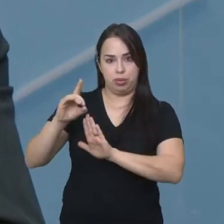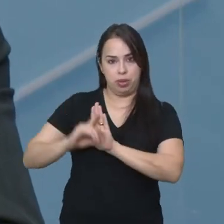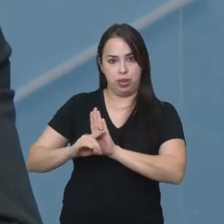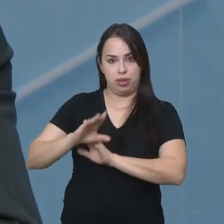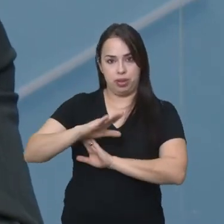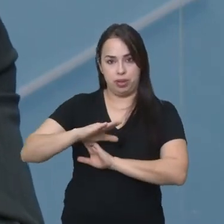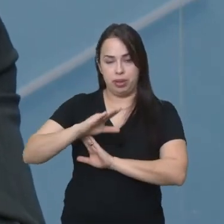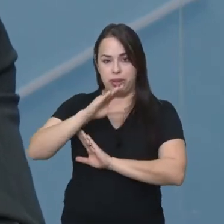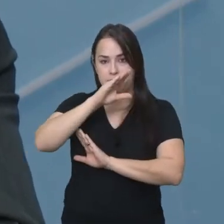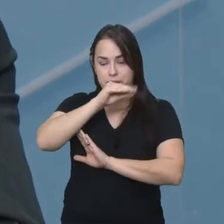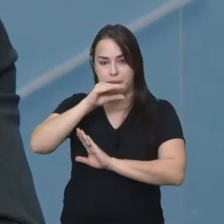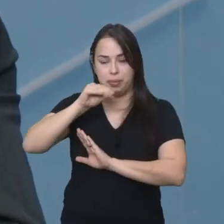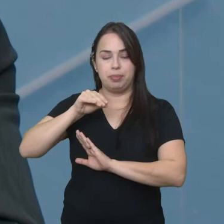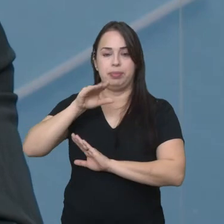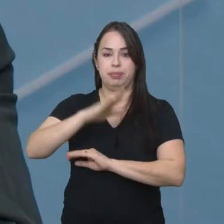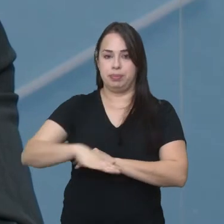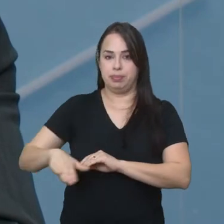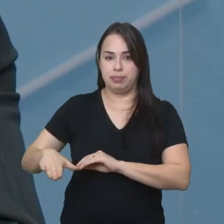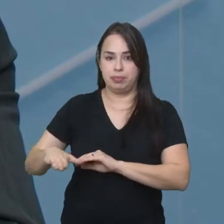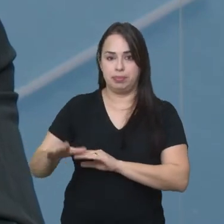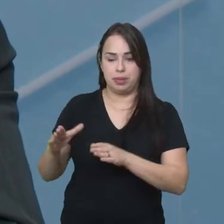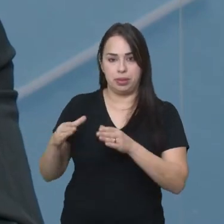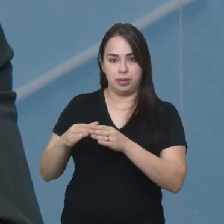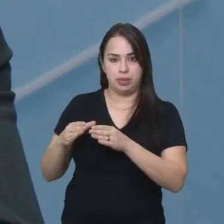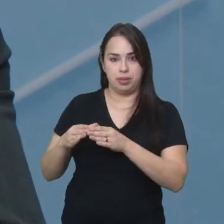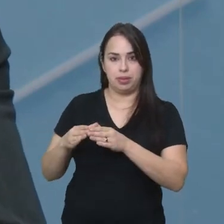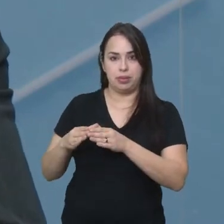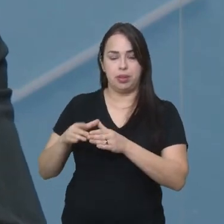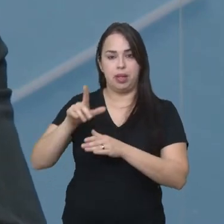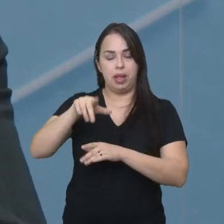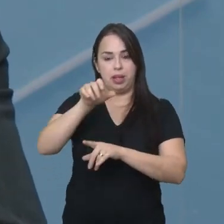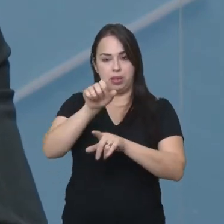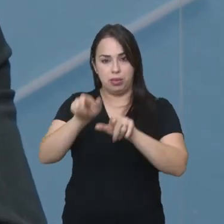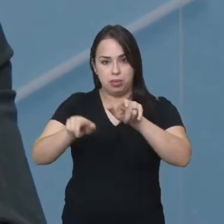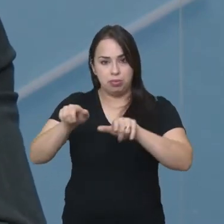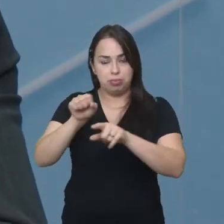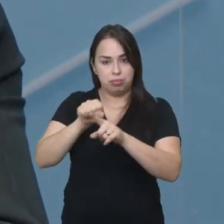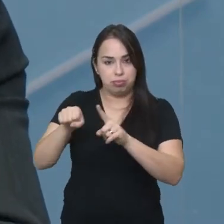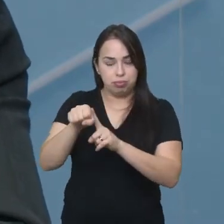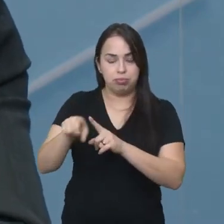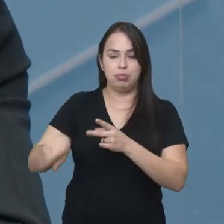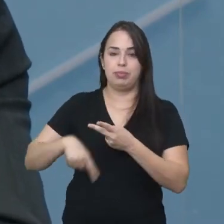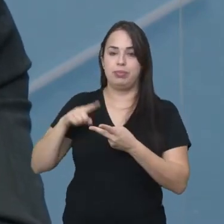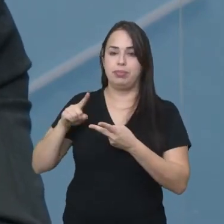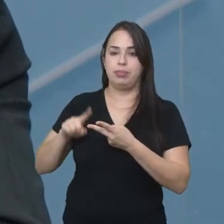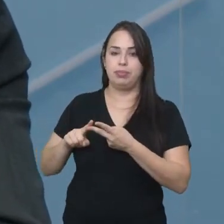Adolescente, que é um órgão municipal, né? Ele é composto pela sociedade civil e